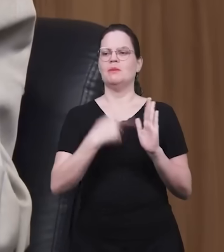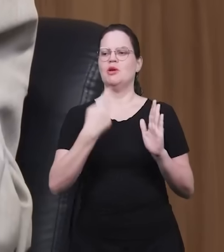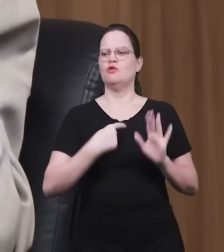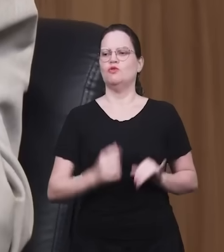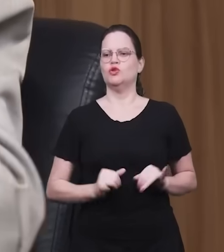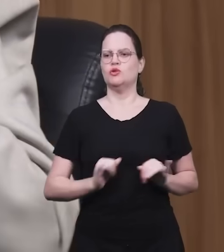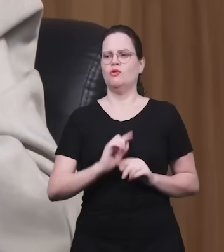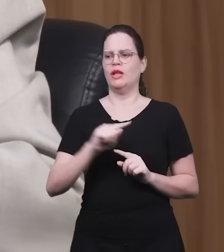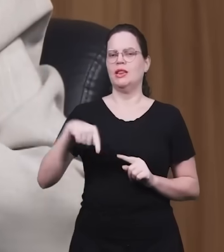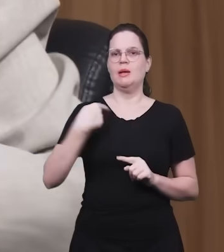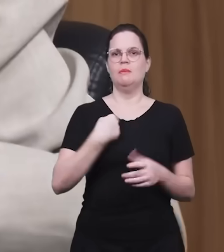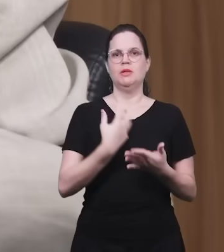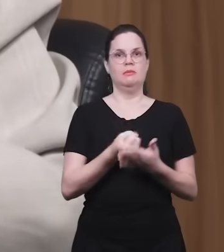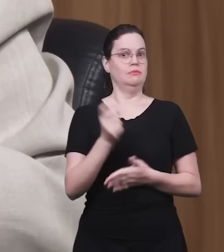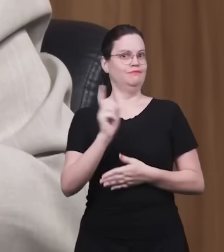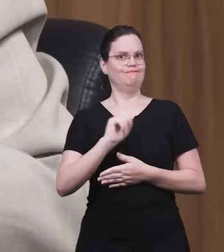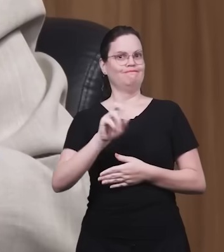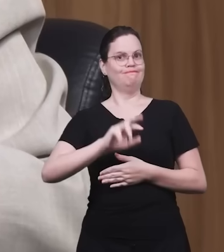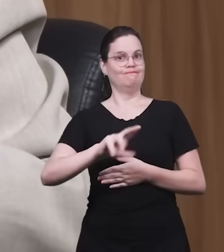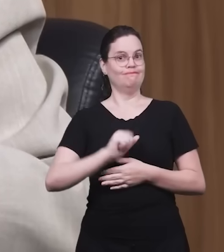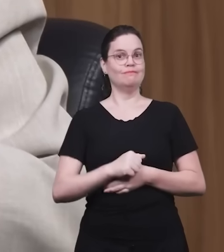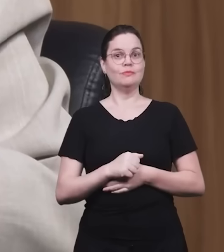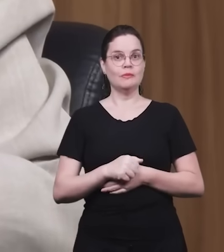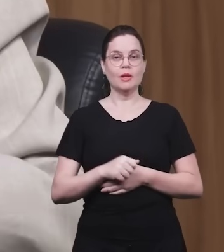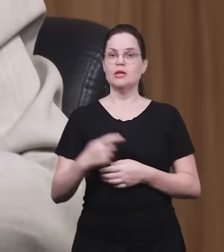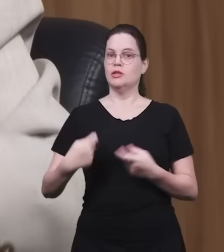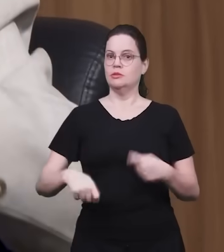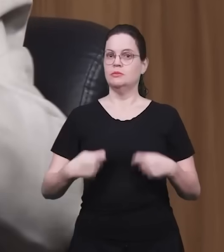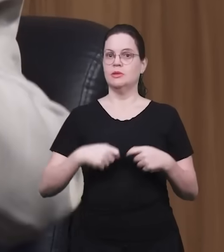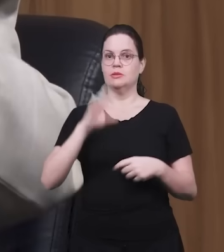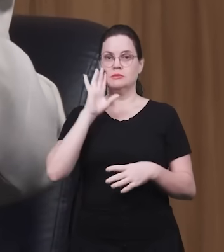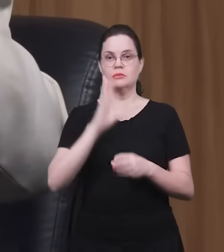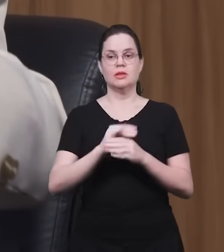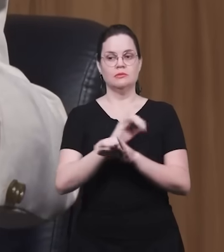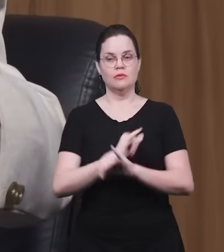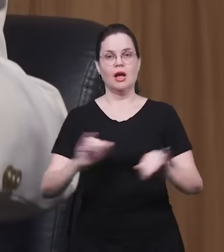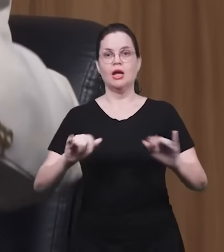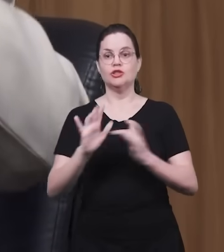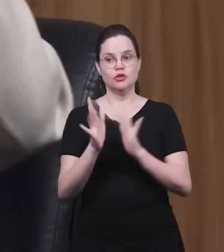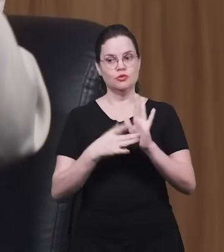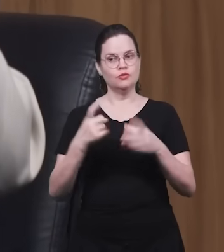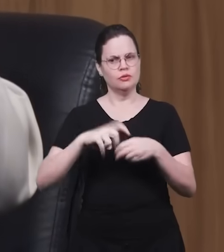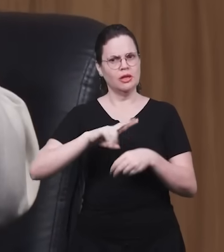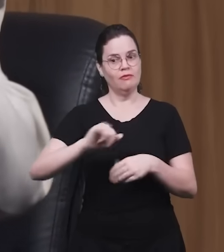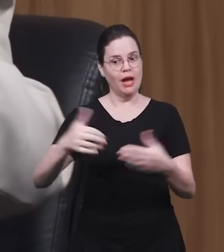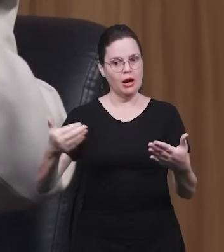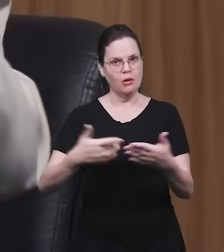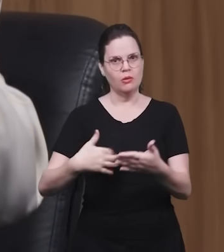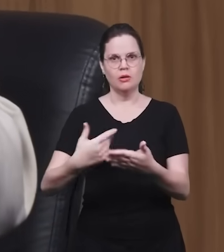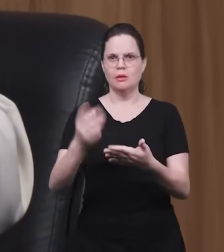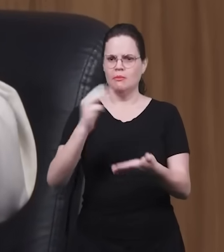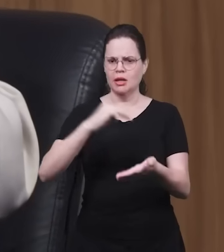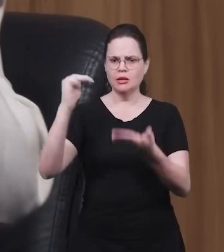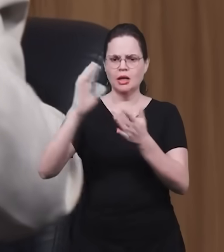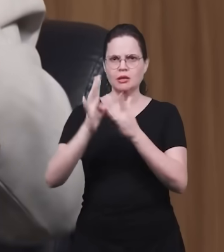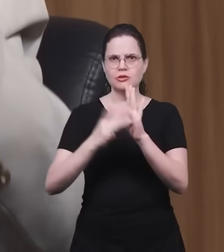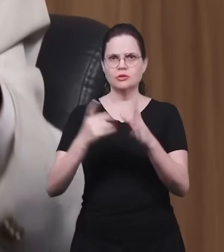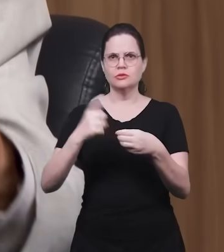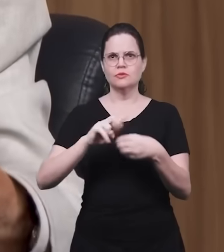que almejar a luta. Então, e é por isso que nós estamos, o Senhor Jesus vem. Amém. É a nossa mensagem.